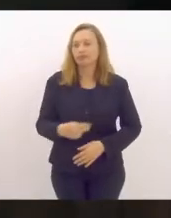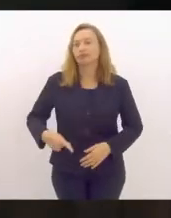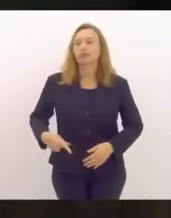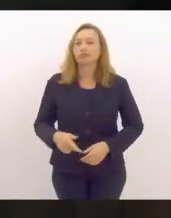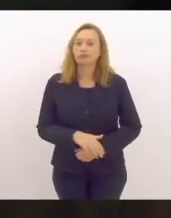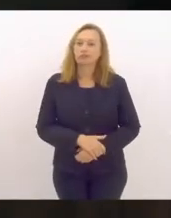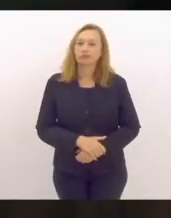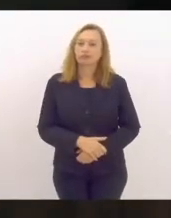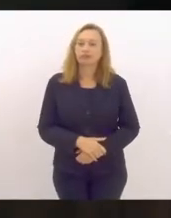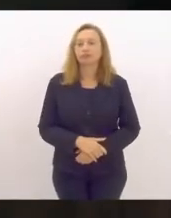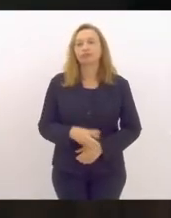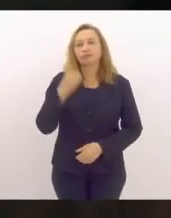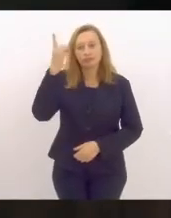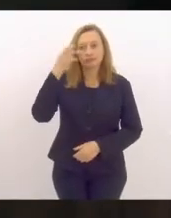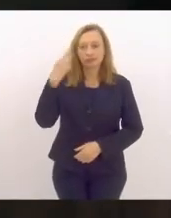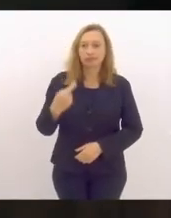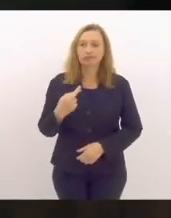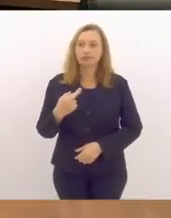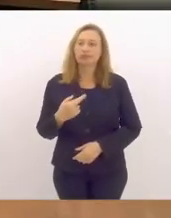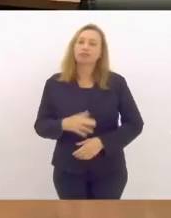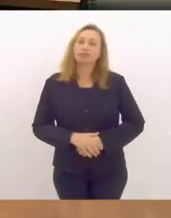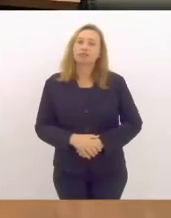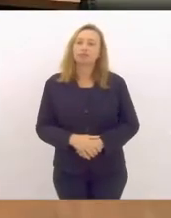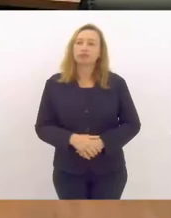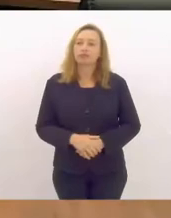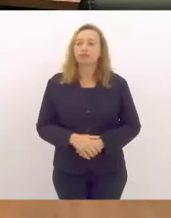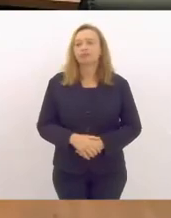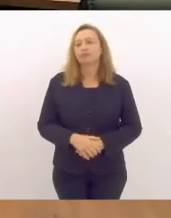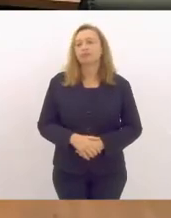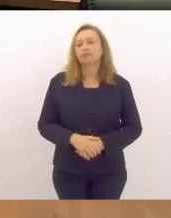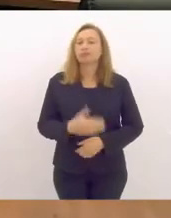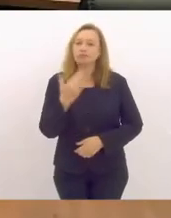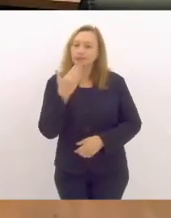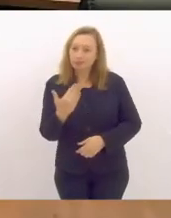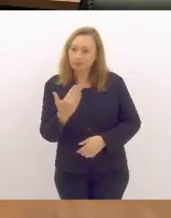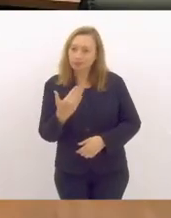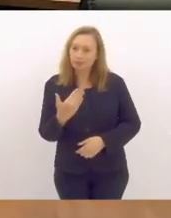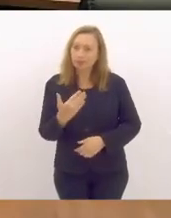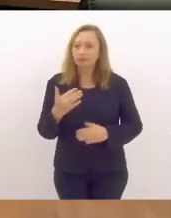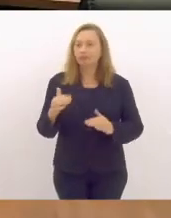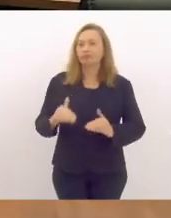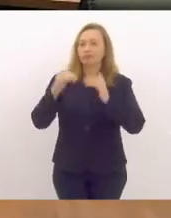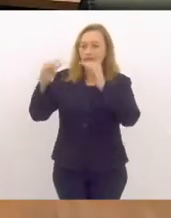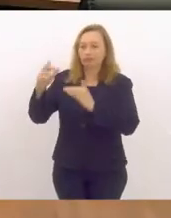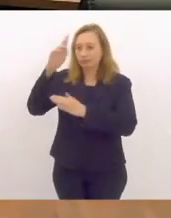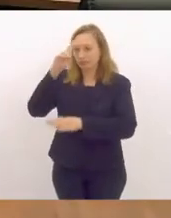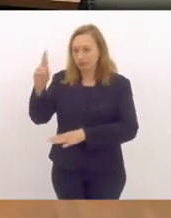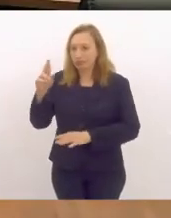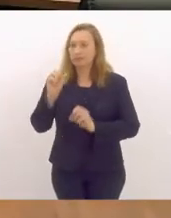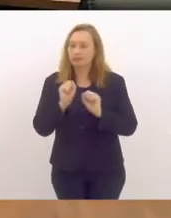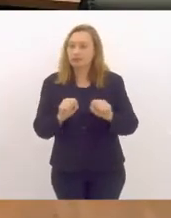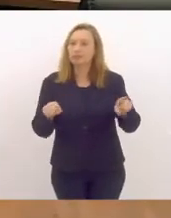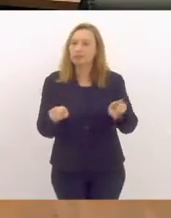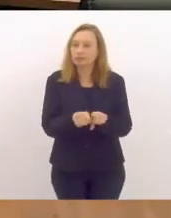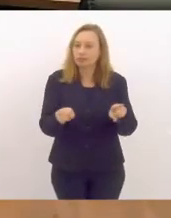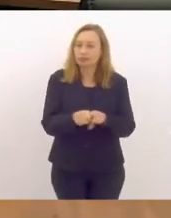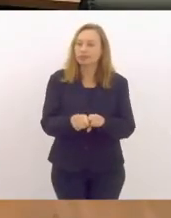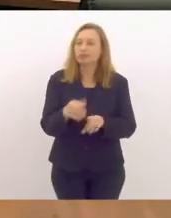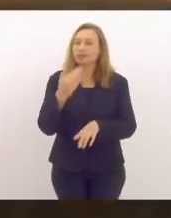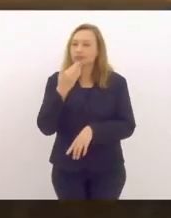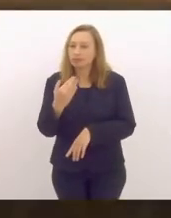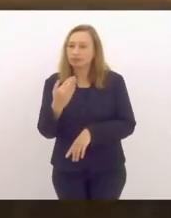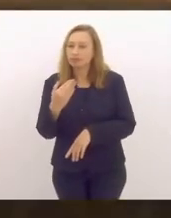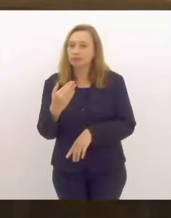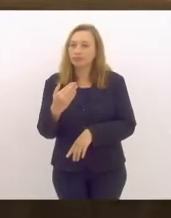presidente. Deputada Renata, por favor. Questão de ordem, senhor presidente, para solicitar que Vossa Excelência possa também solicitar